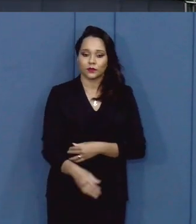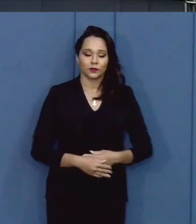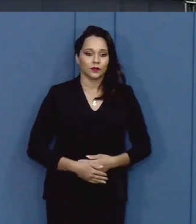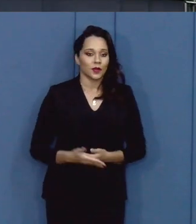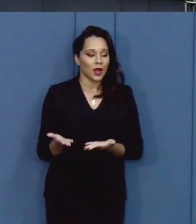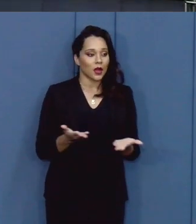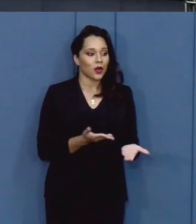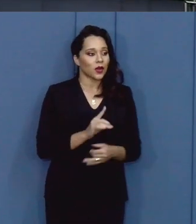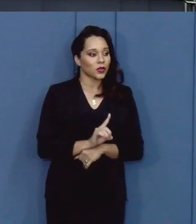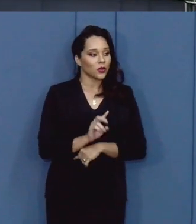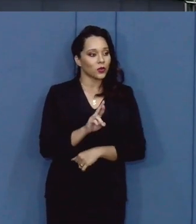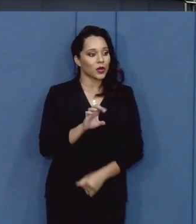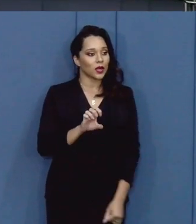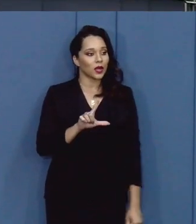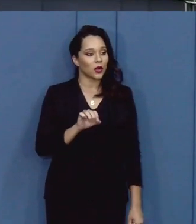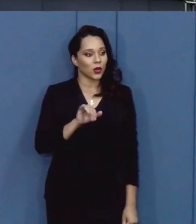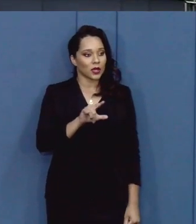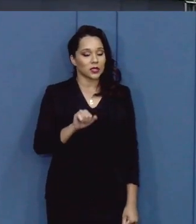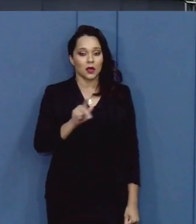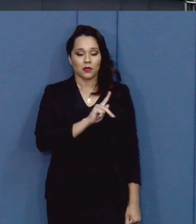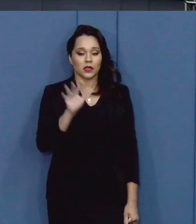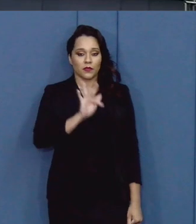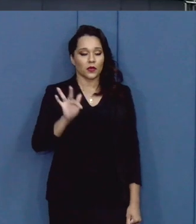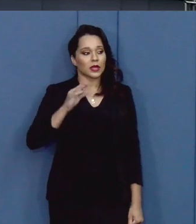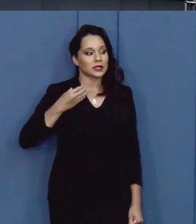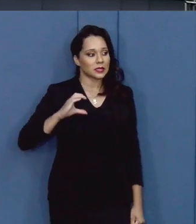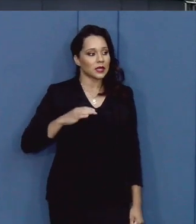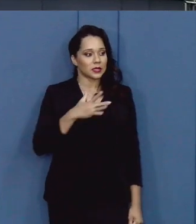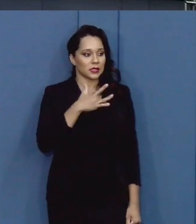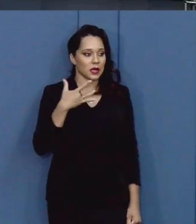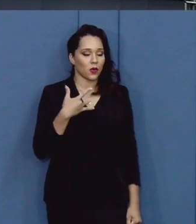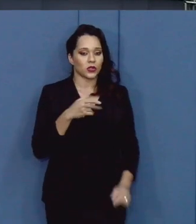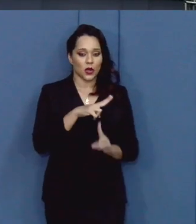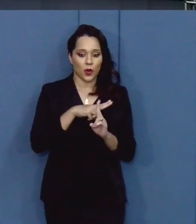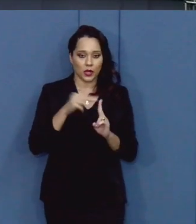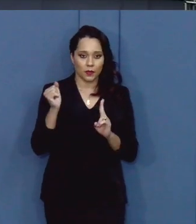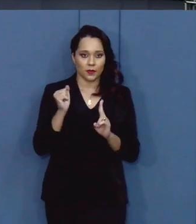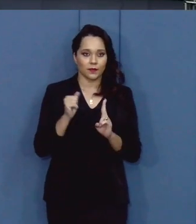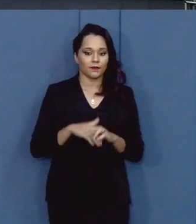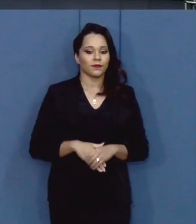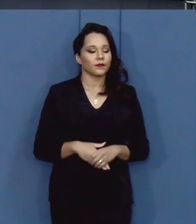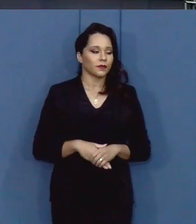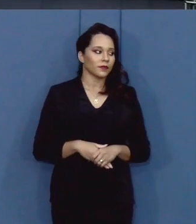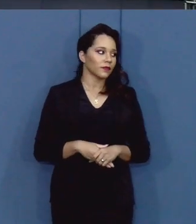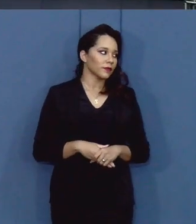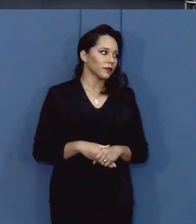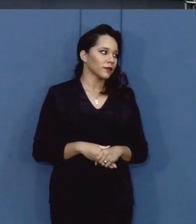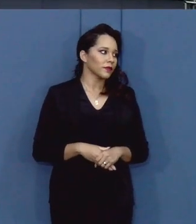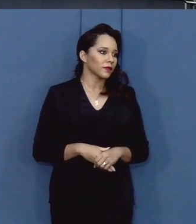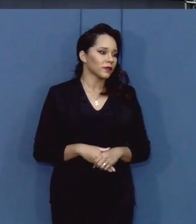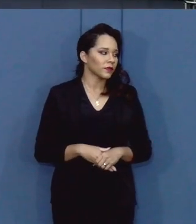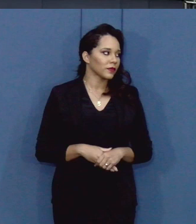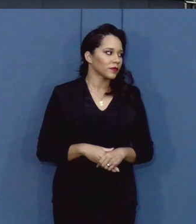Com a palavra, a doutora Heloísa Dutra Caldas, professora da Faculdade de Ciências da Saúde da Universidade de Brasília.